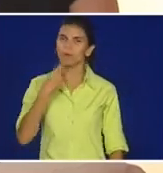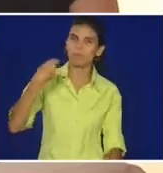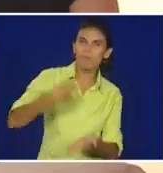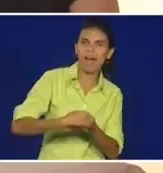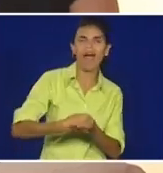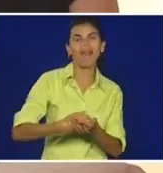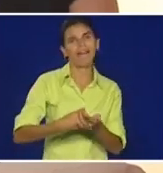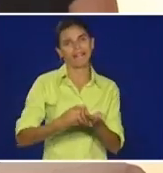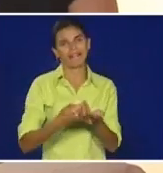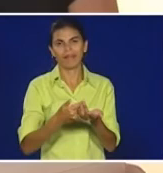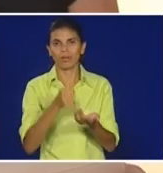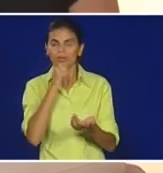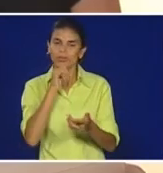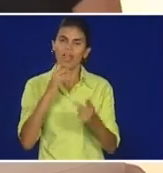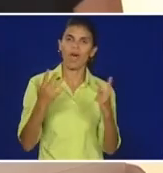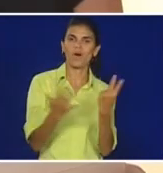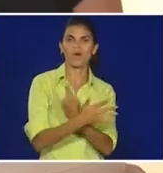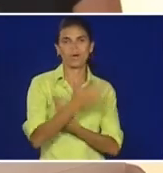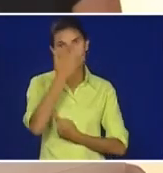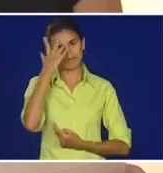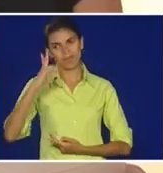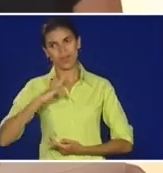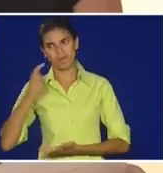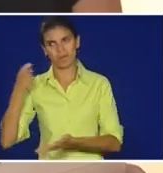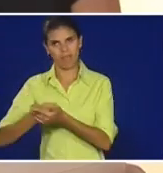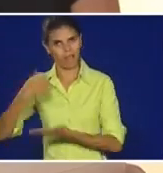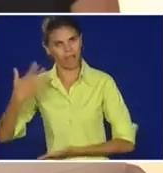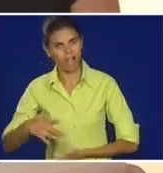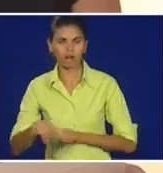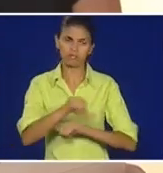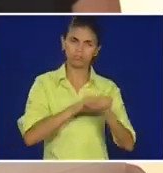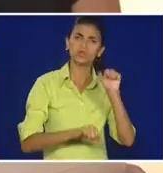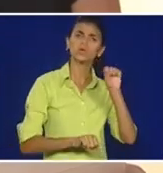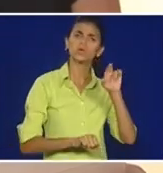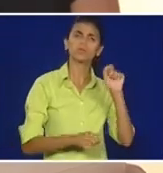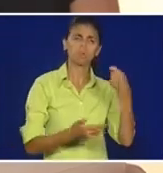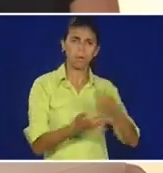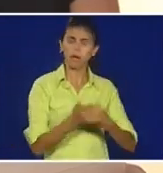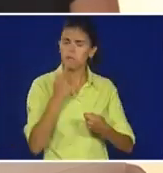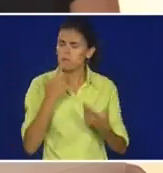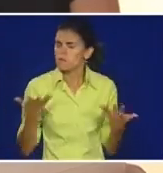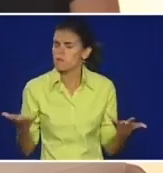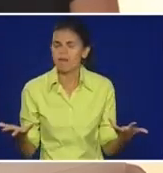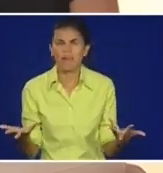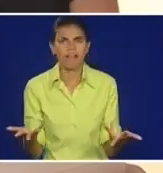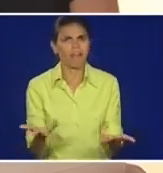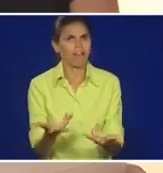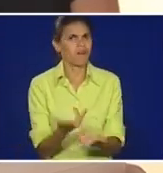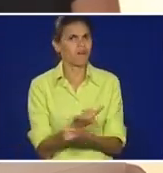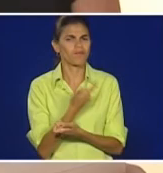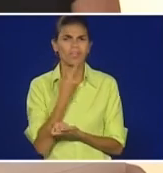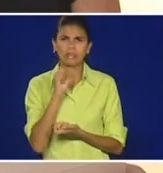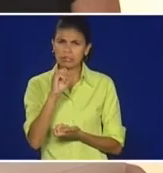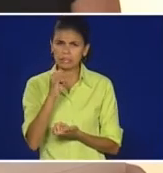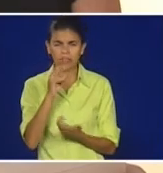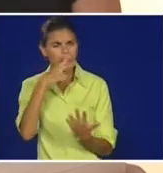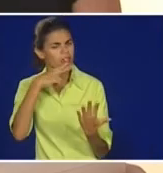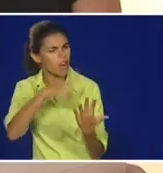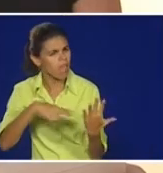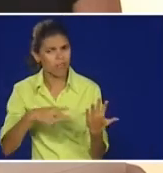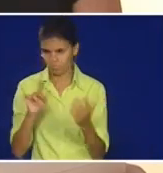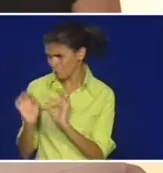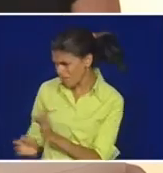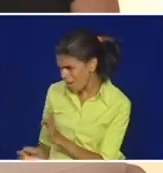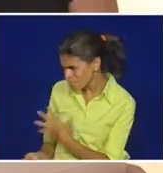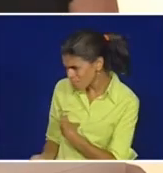um procedimento privado. E o resultado é maravilhoso. Assim, se a gente realmente estuda, né, Mariana?